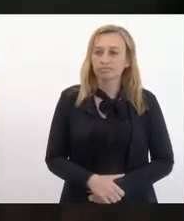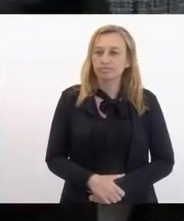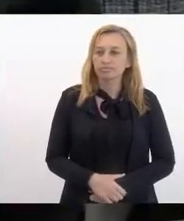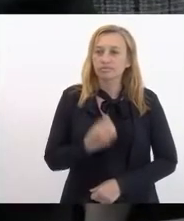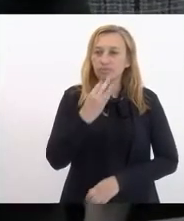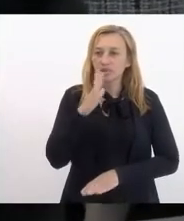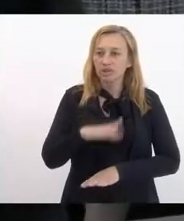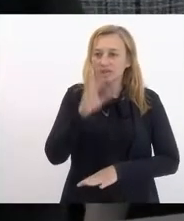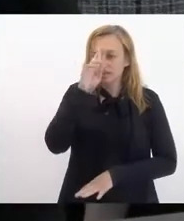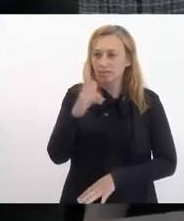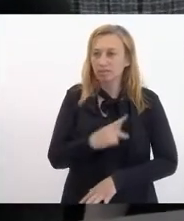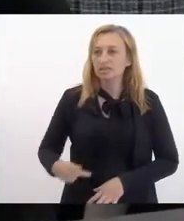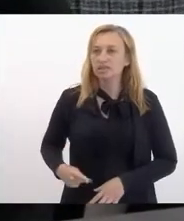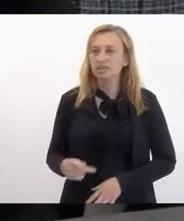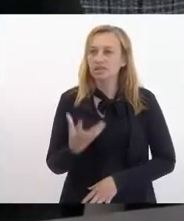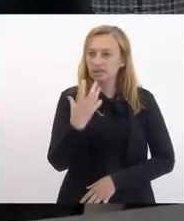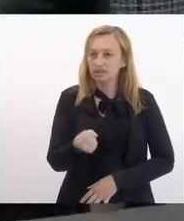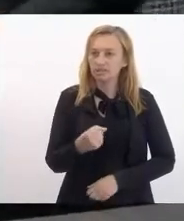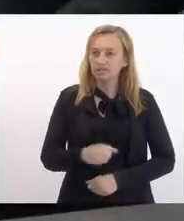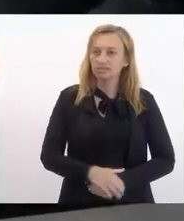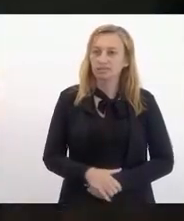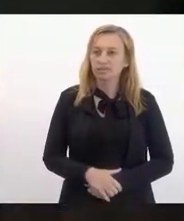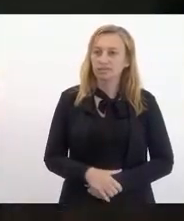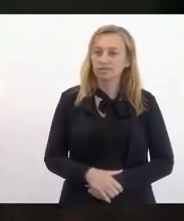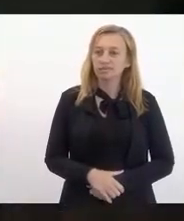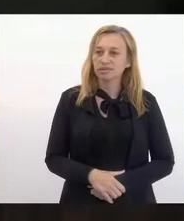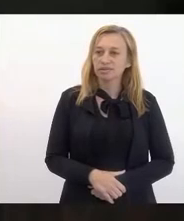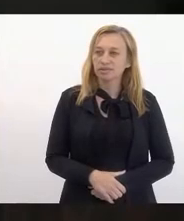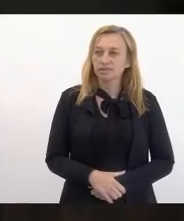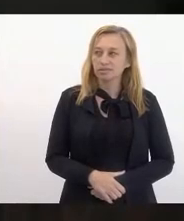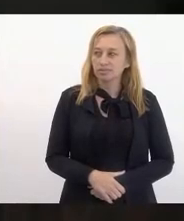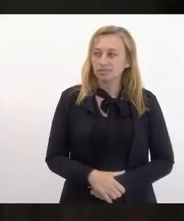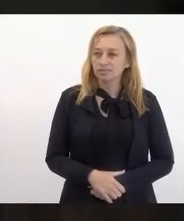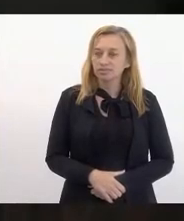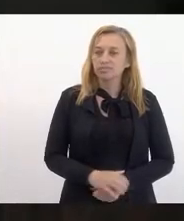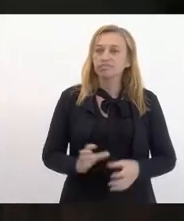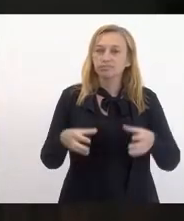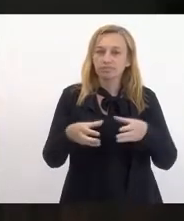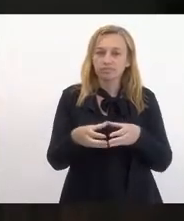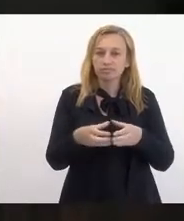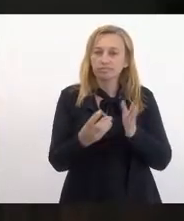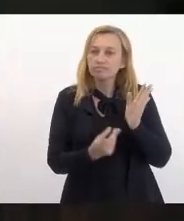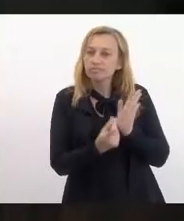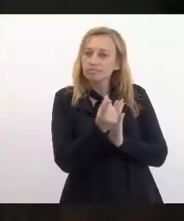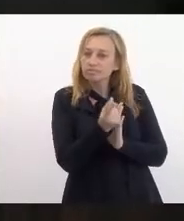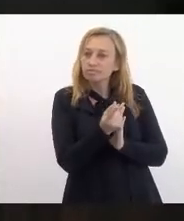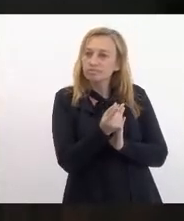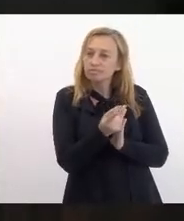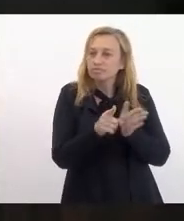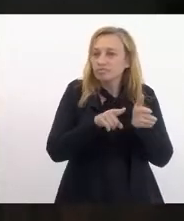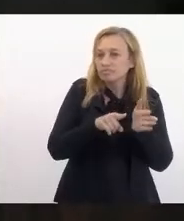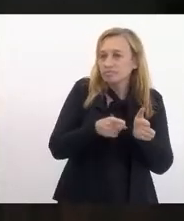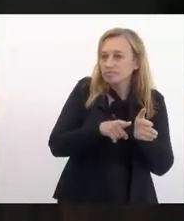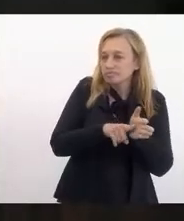Boa tarde, presidente. Meu parecer é favorável. Pela Comissão de Orçamentos,